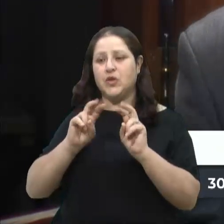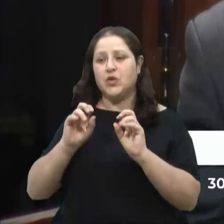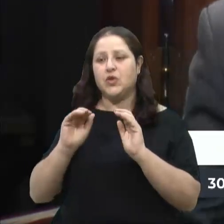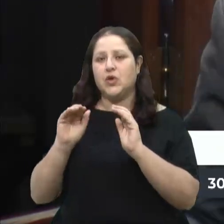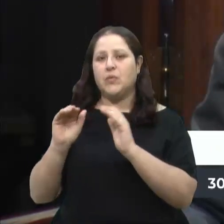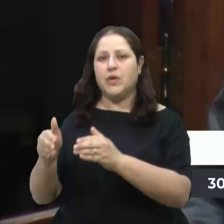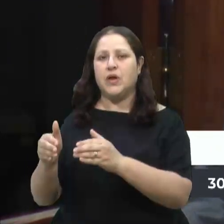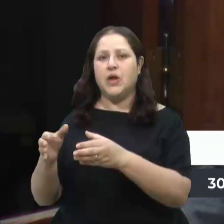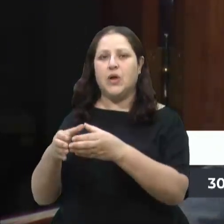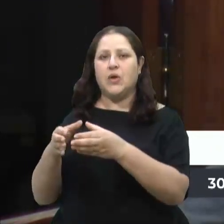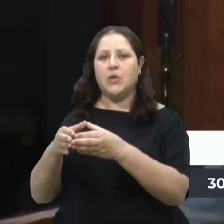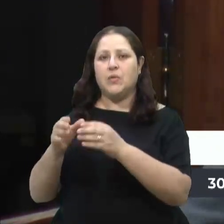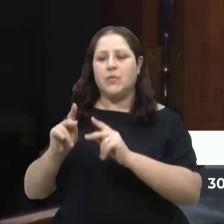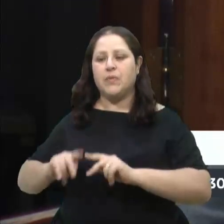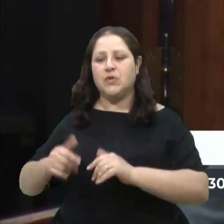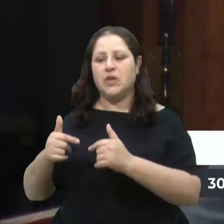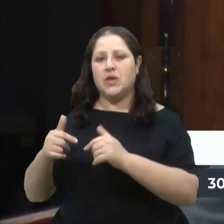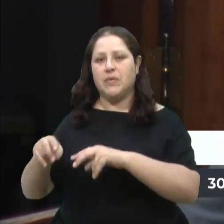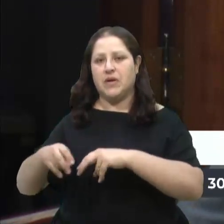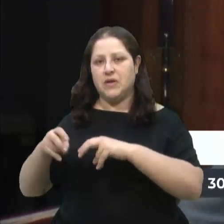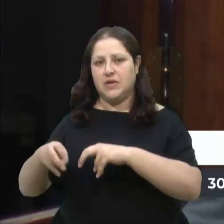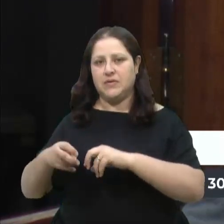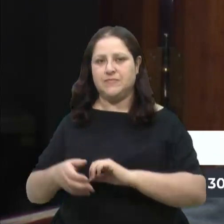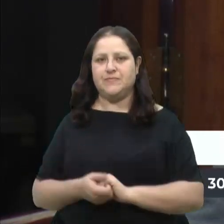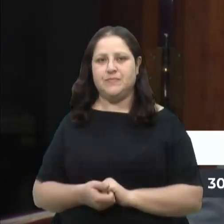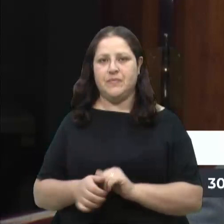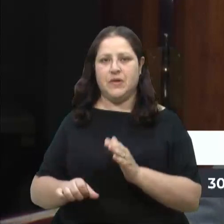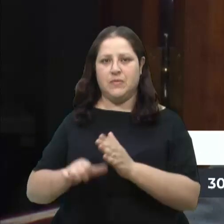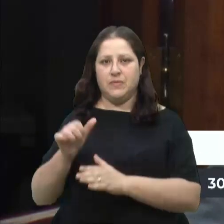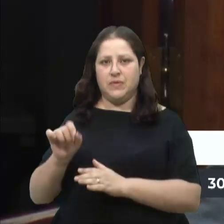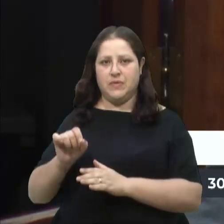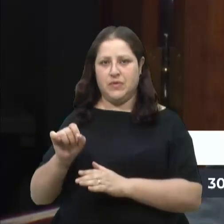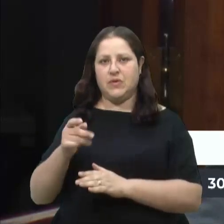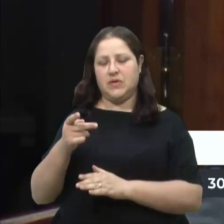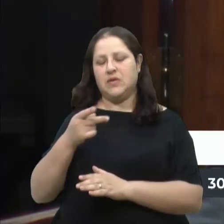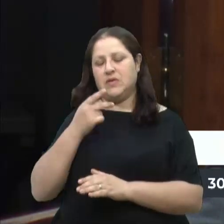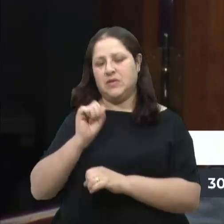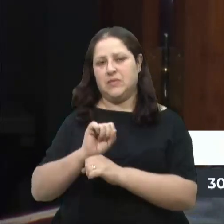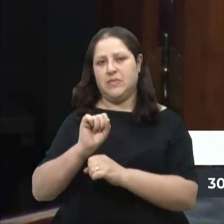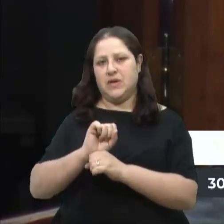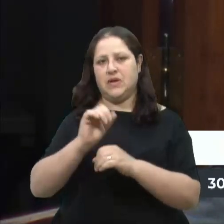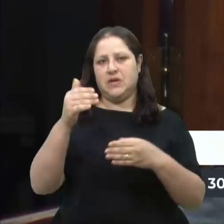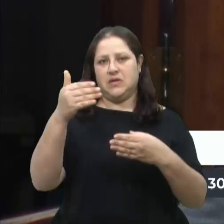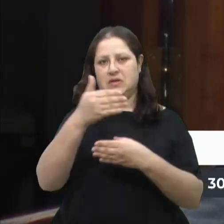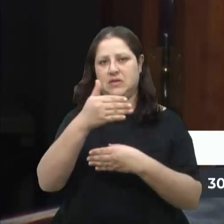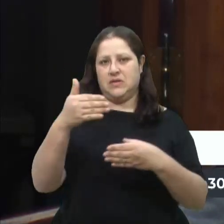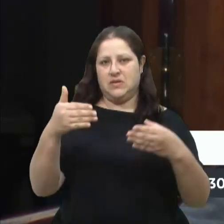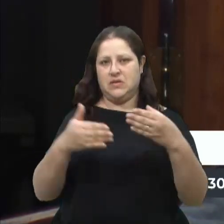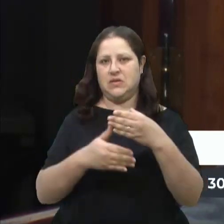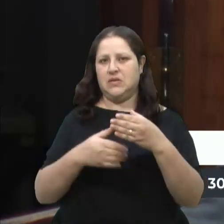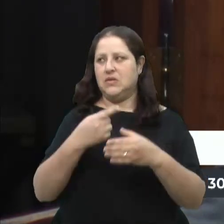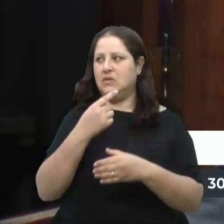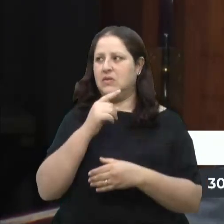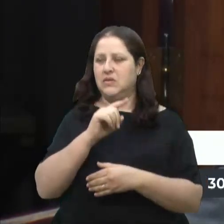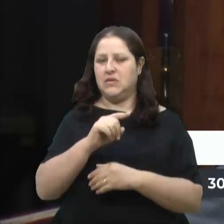gostaria, né, esperar o nosso telão carregar.